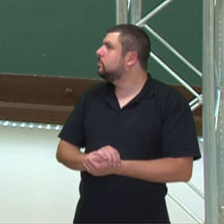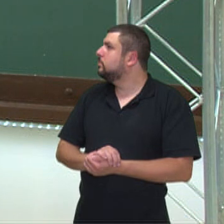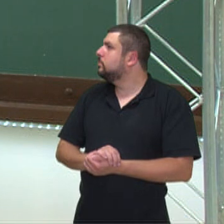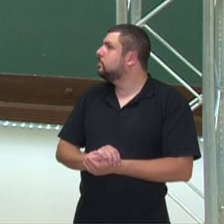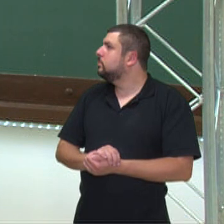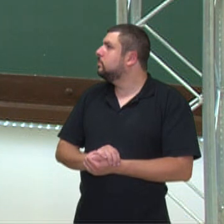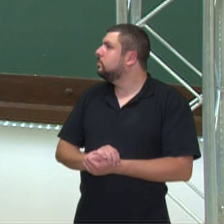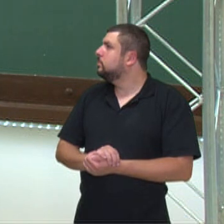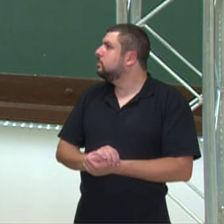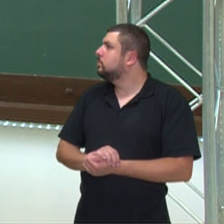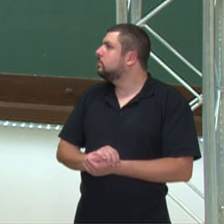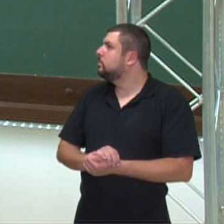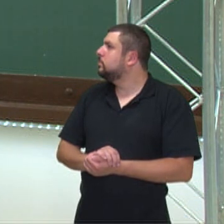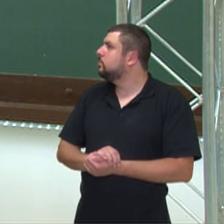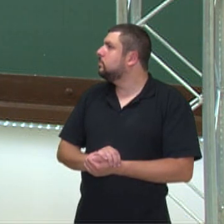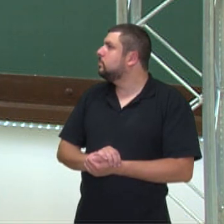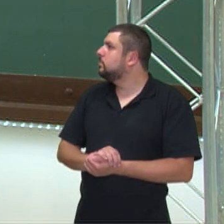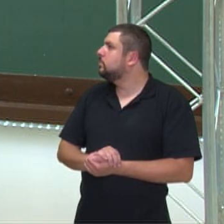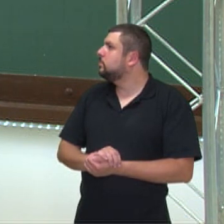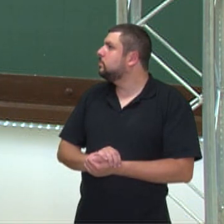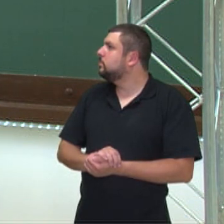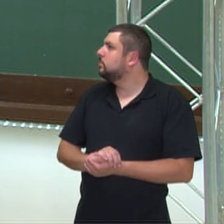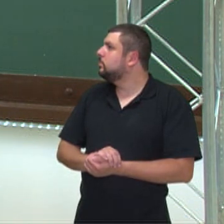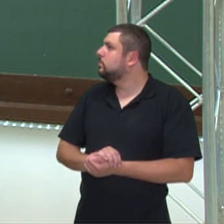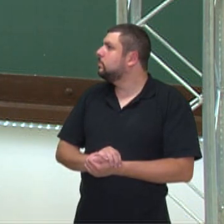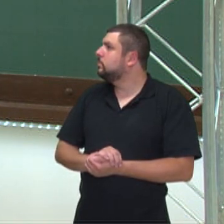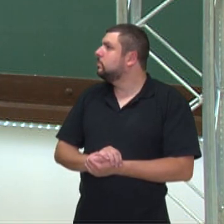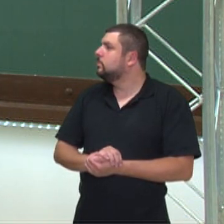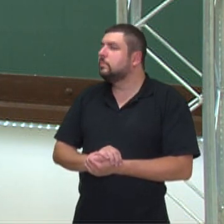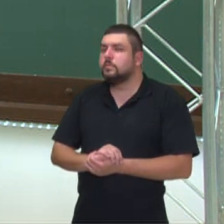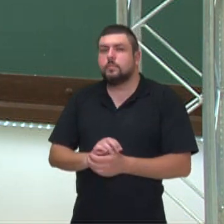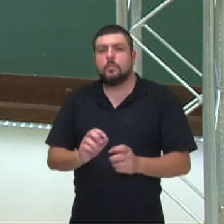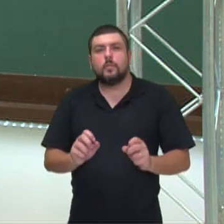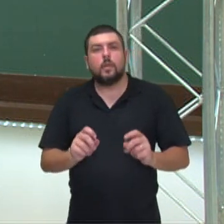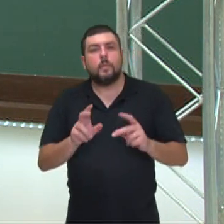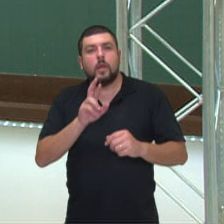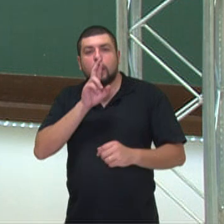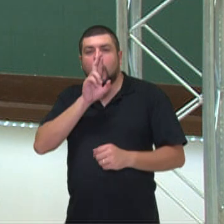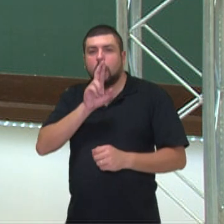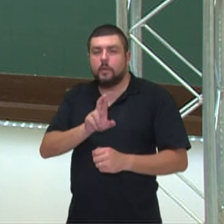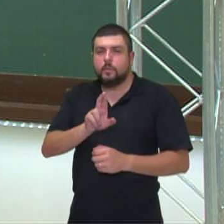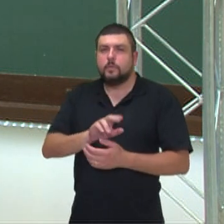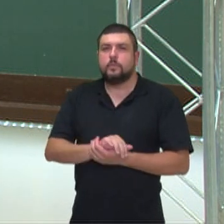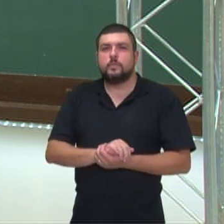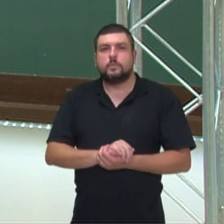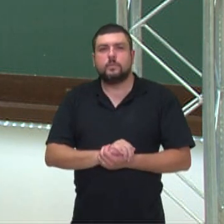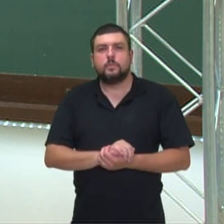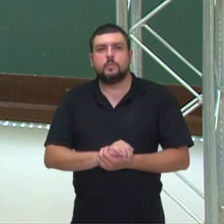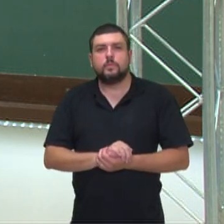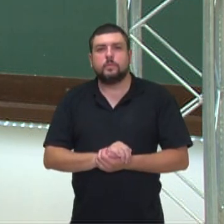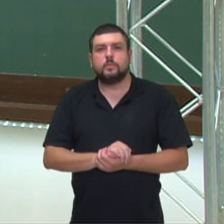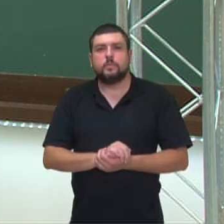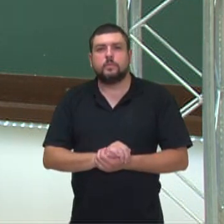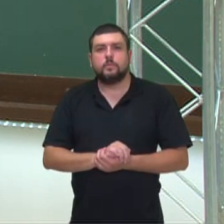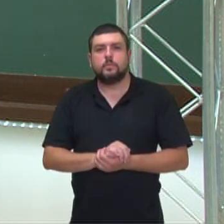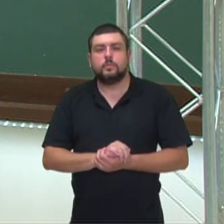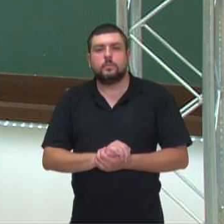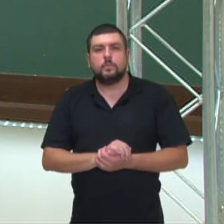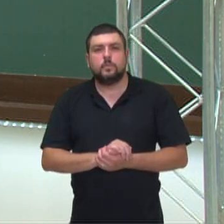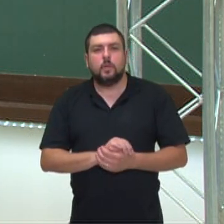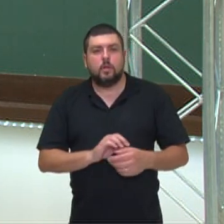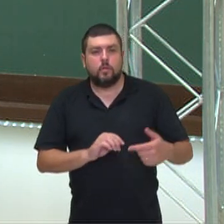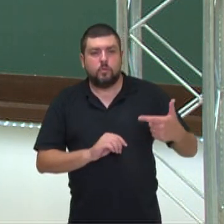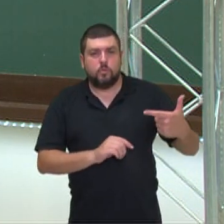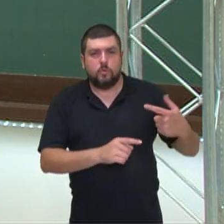vezes 10 elevado a zero. Daí, o meu exercício. Era essa a resposta que eu precisava. 2 vezes 10 à